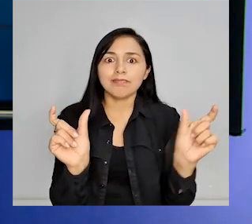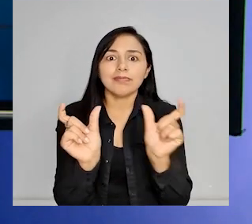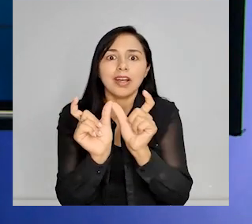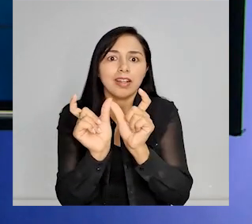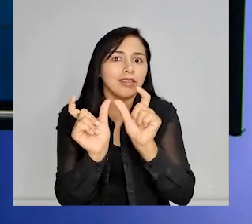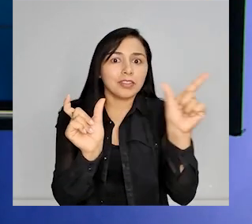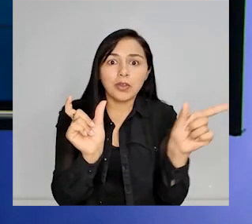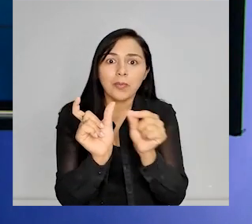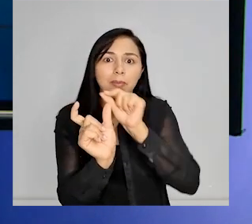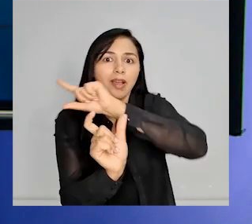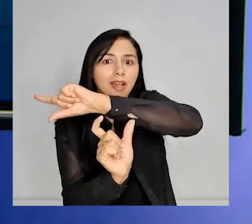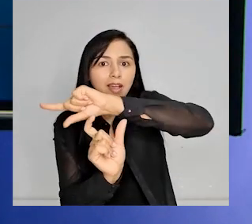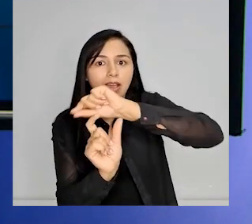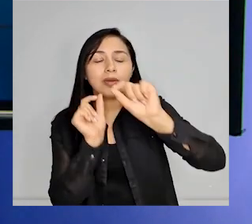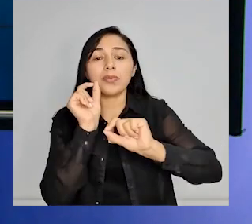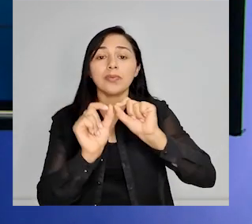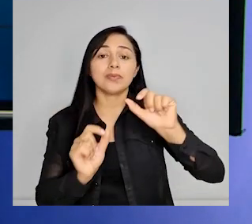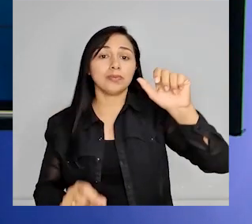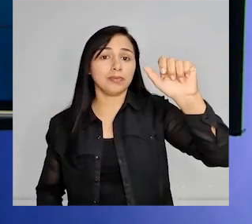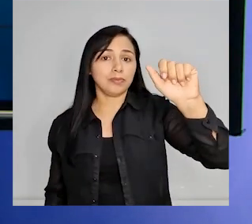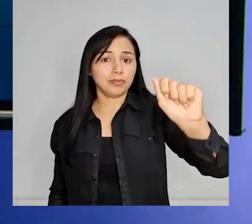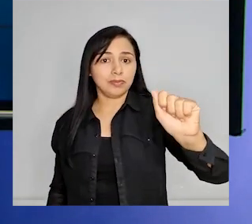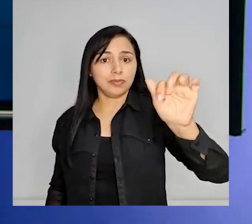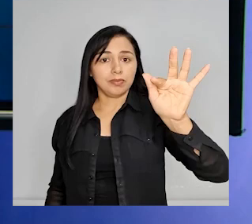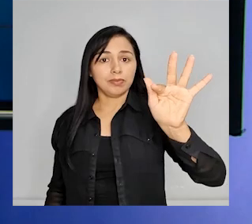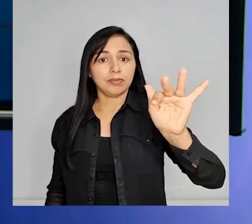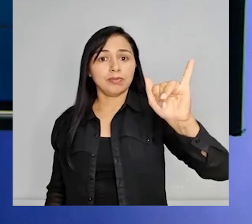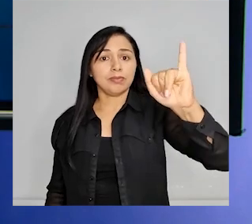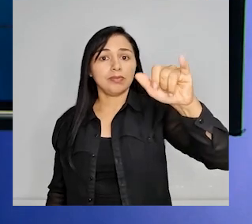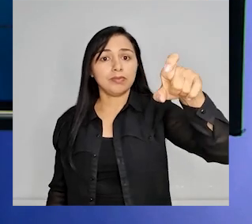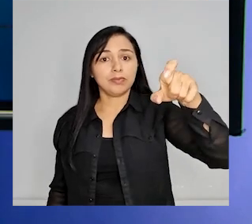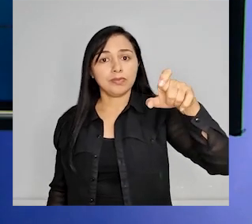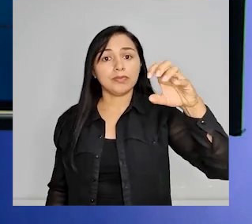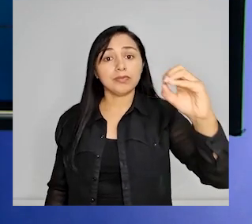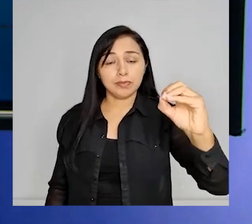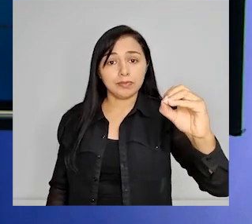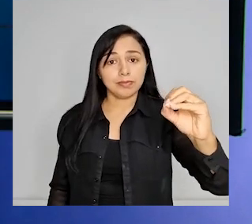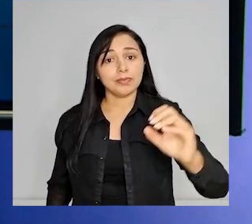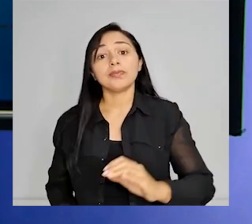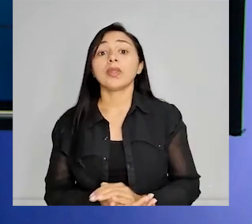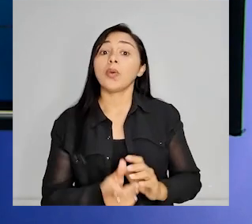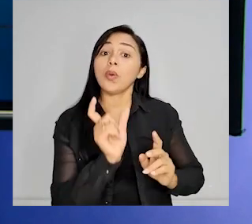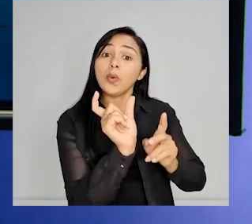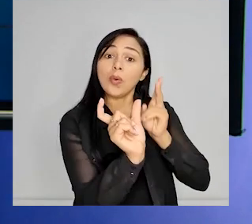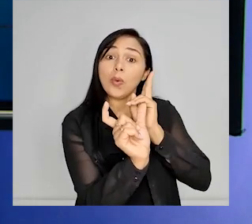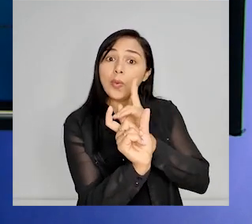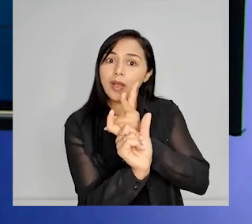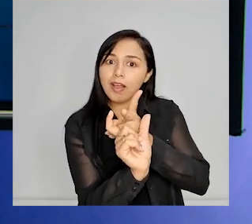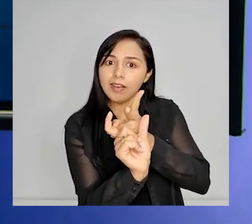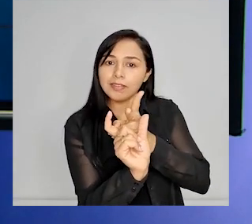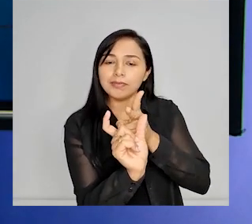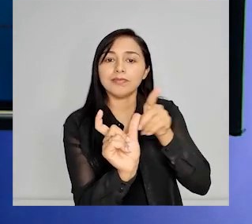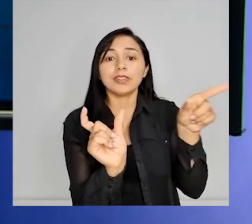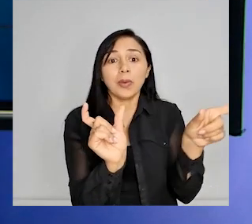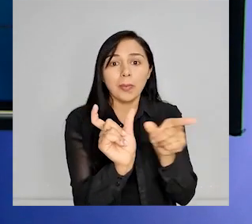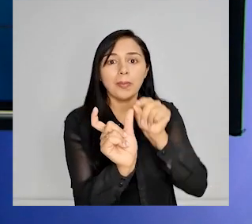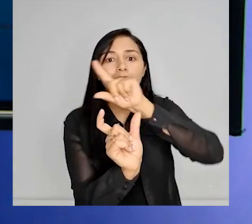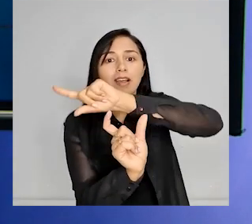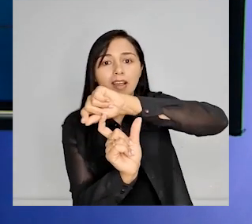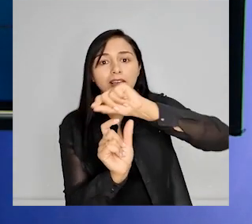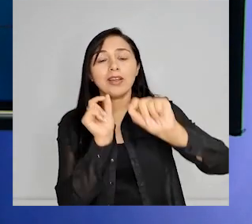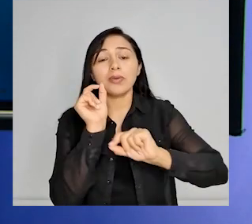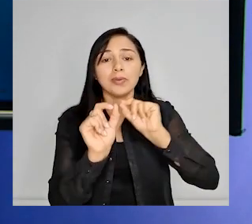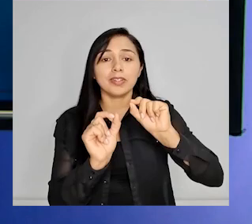são chamadas de afixos. Tanto o radical quanto os afixos são chamados de morfemas.